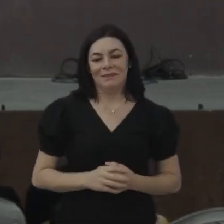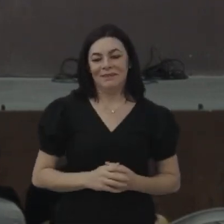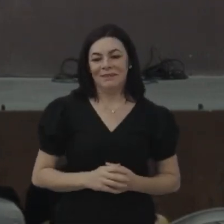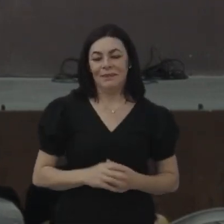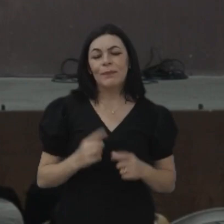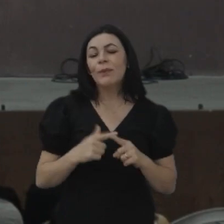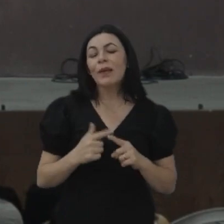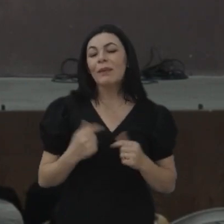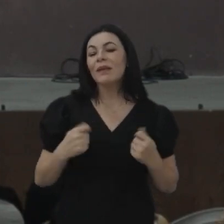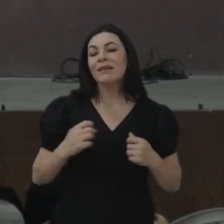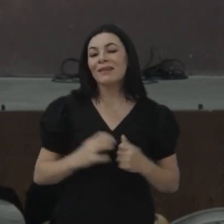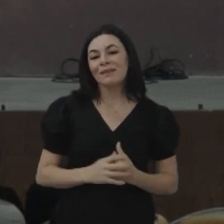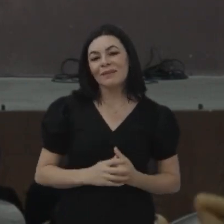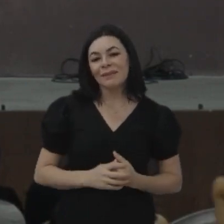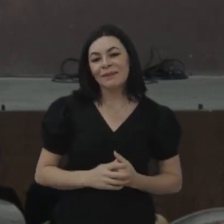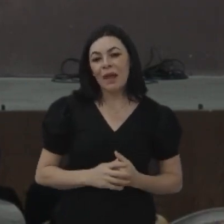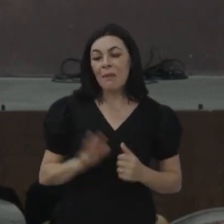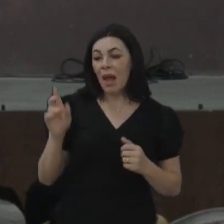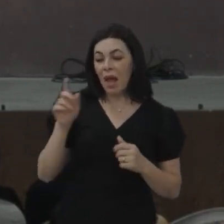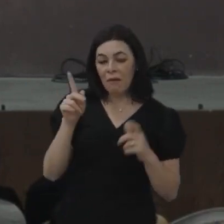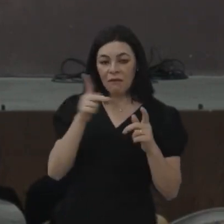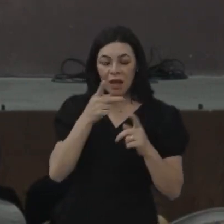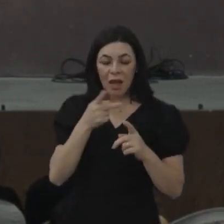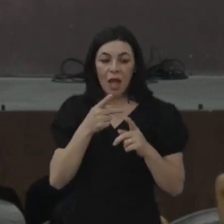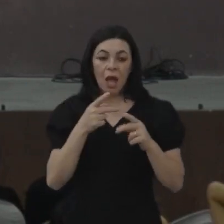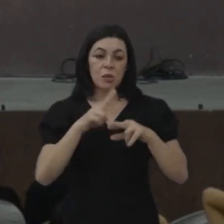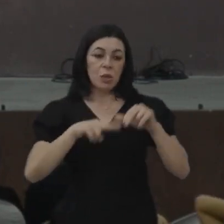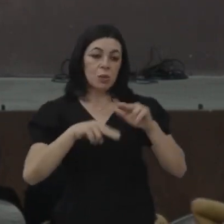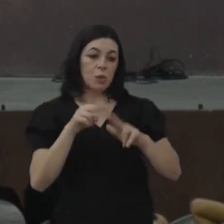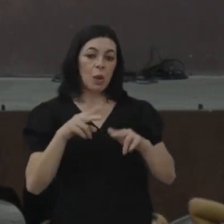Por que precisa disso? Não é tão pacífico?